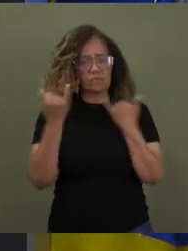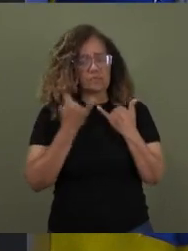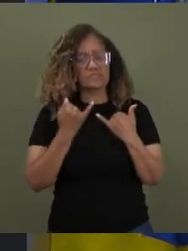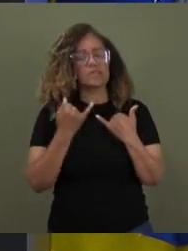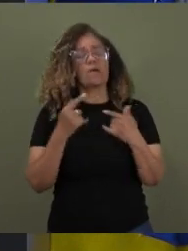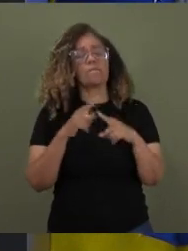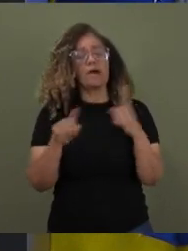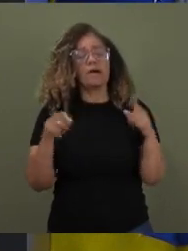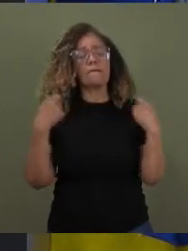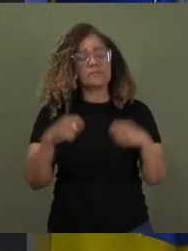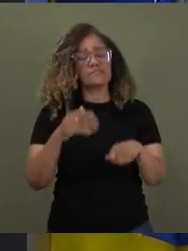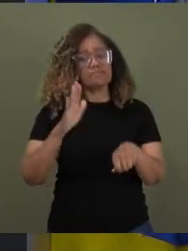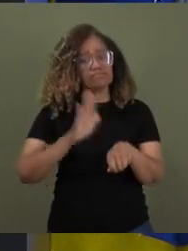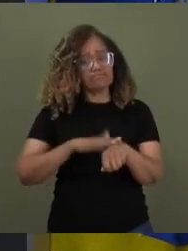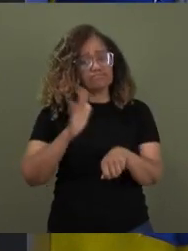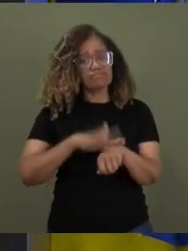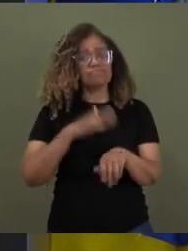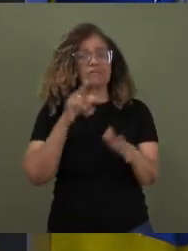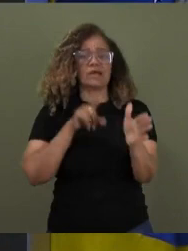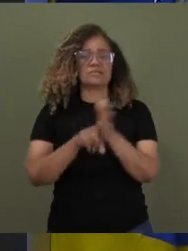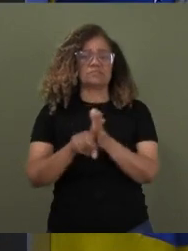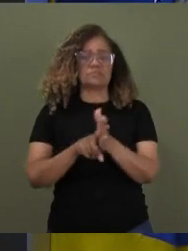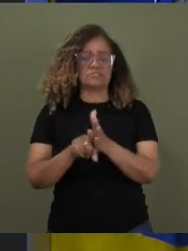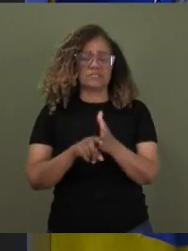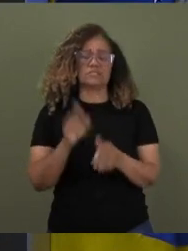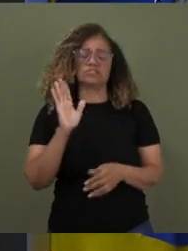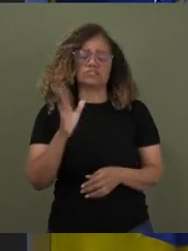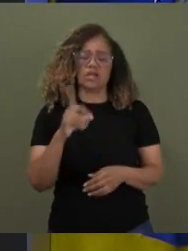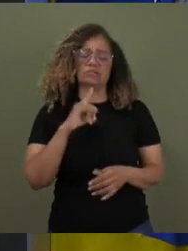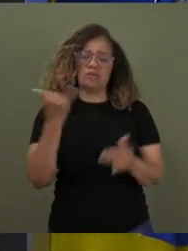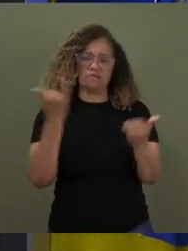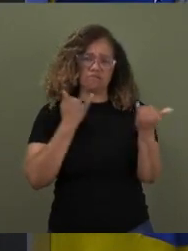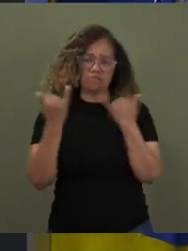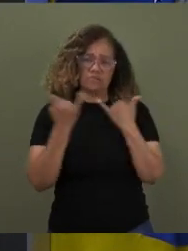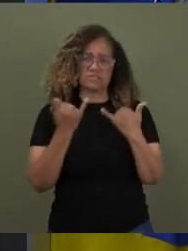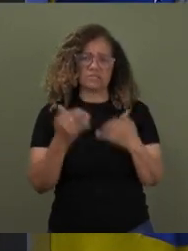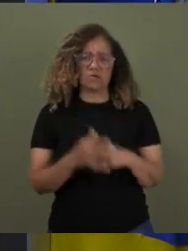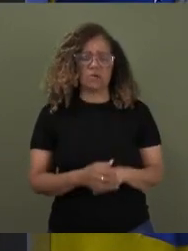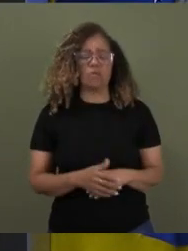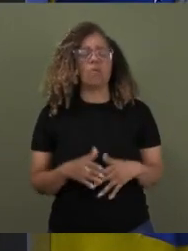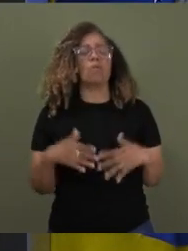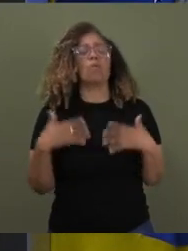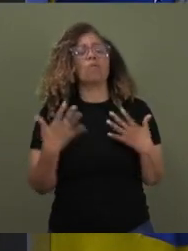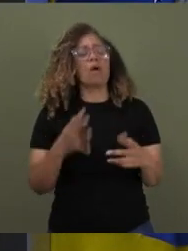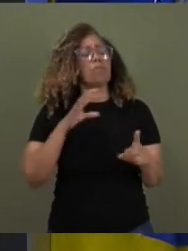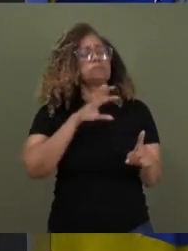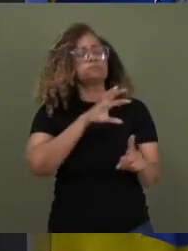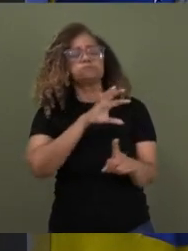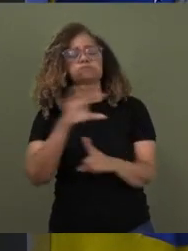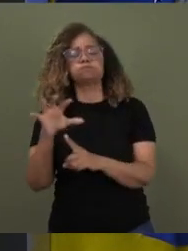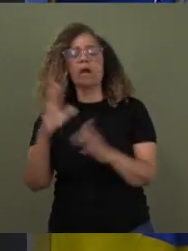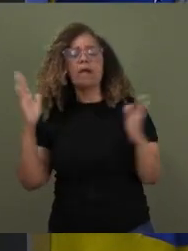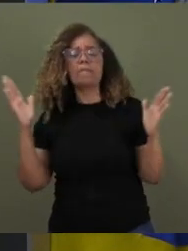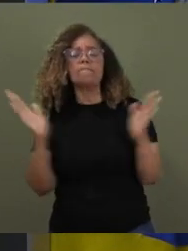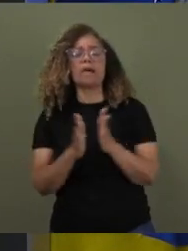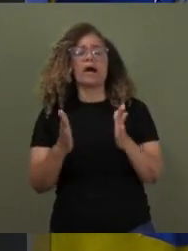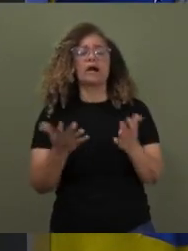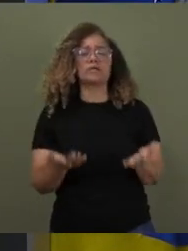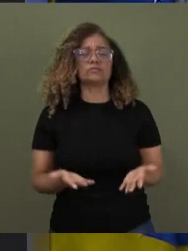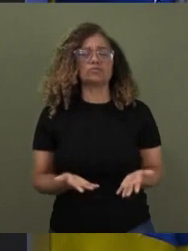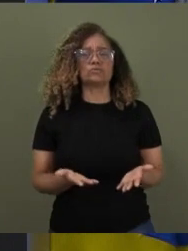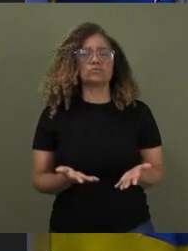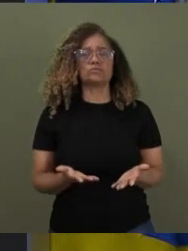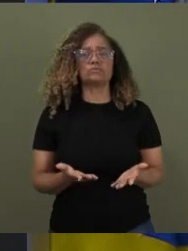pesquisas, deputado Osmar Terra, deputado Girão, para entender qual foi o impacto dessa paz,